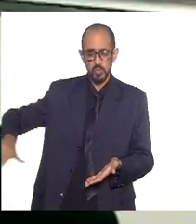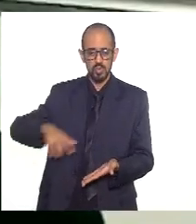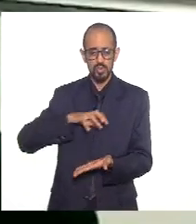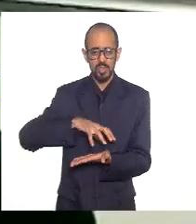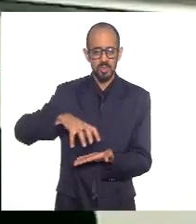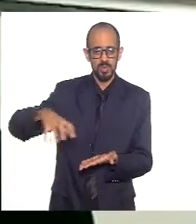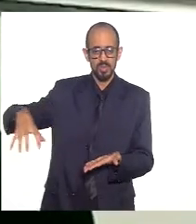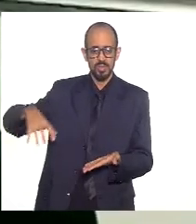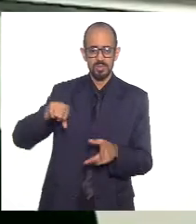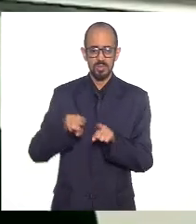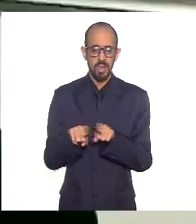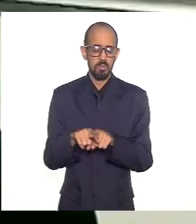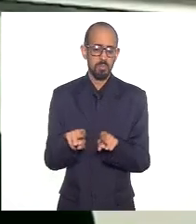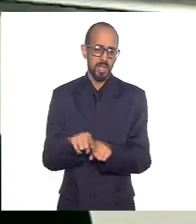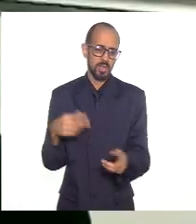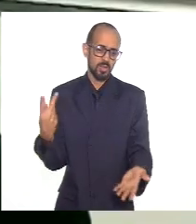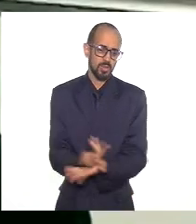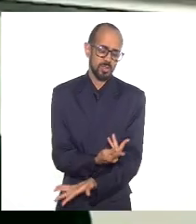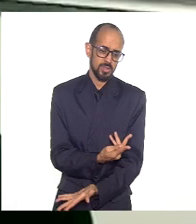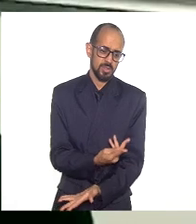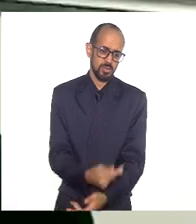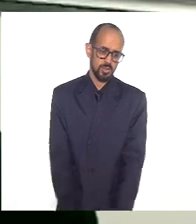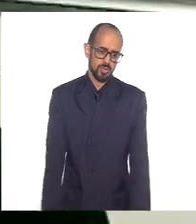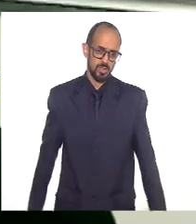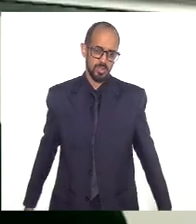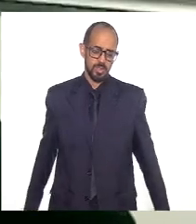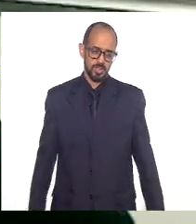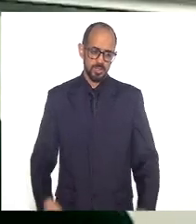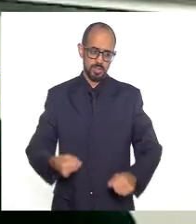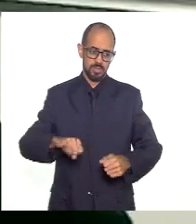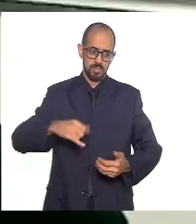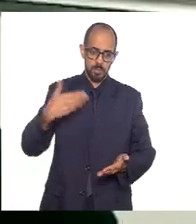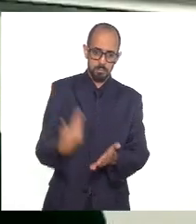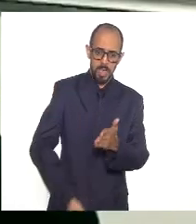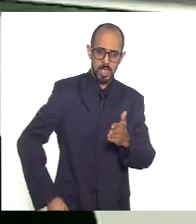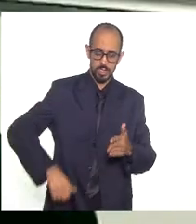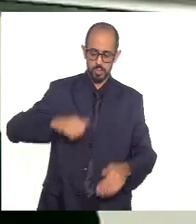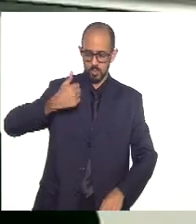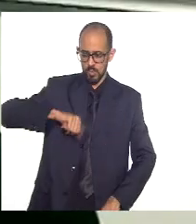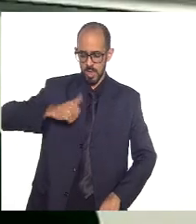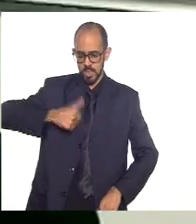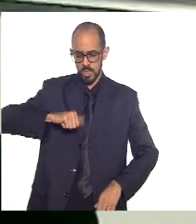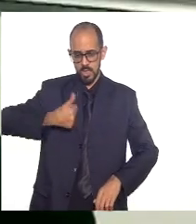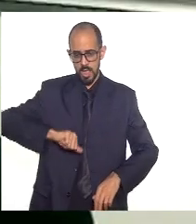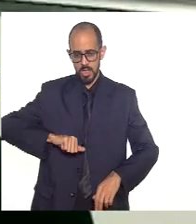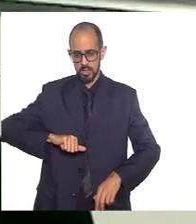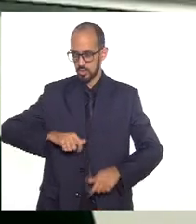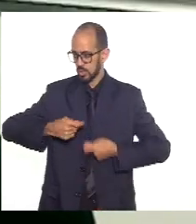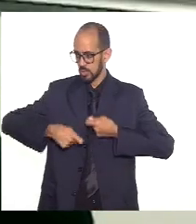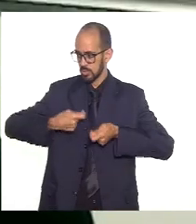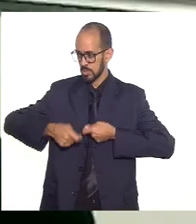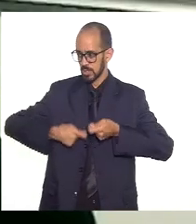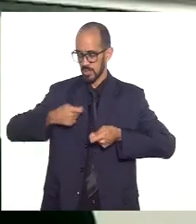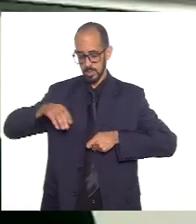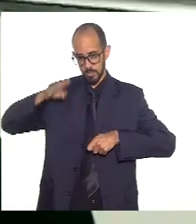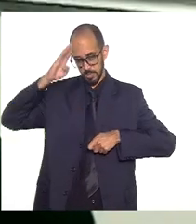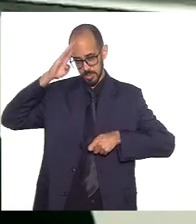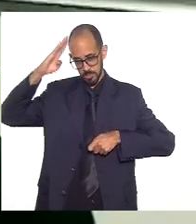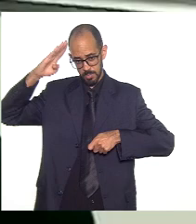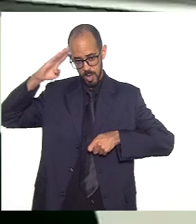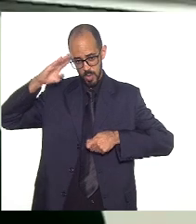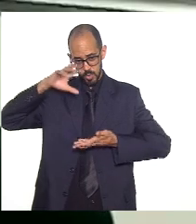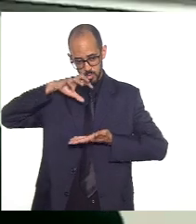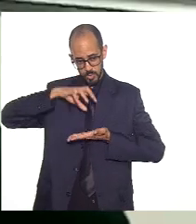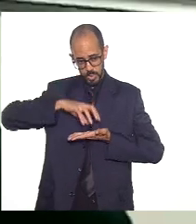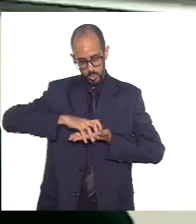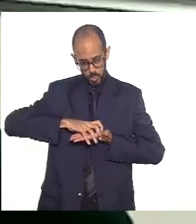áreas. Ora, se você desqualifica, né, o gestor principal da área, né, do seu